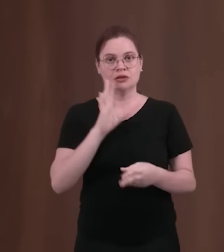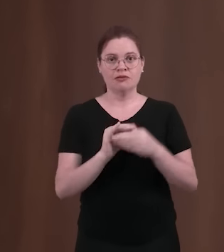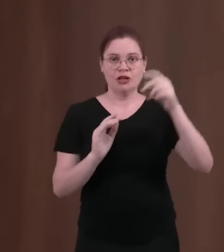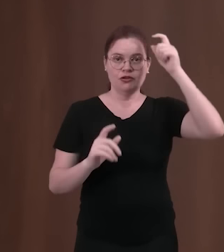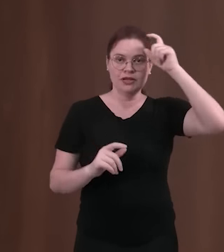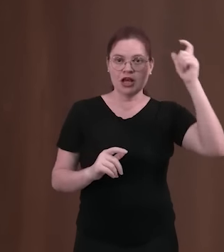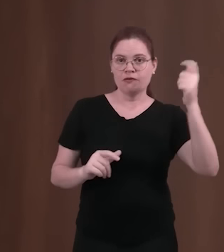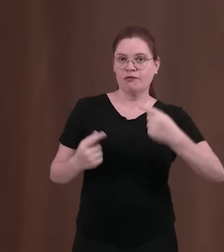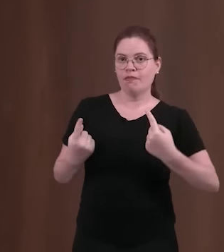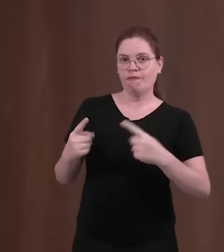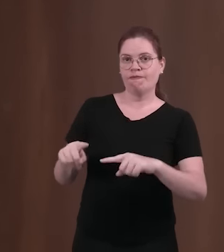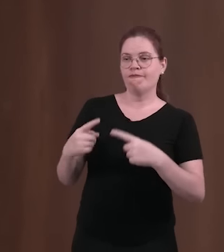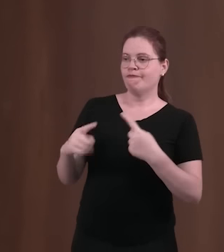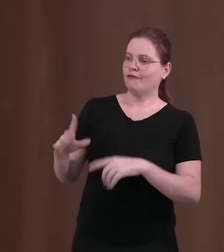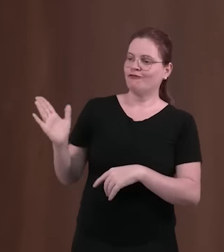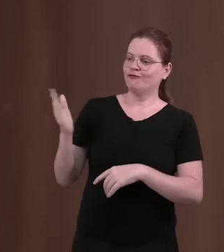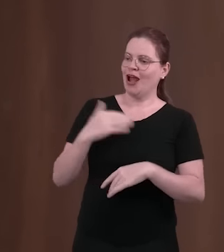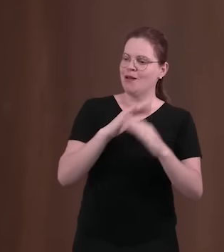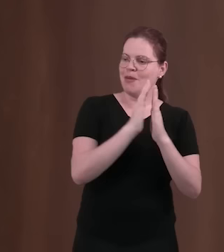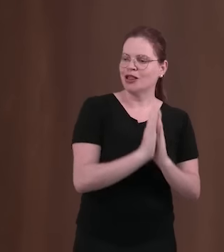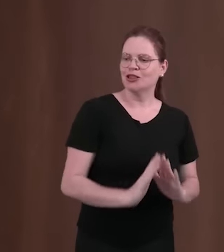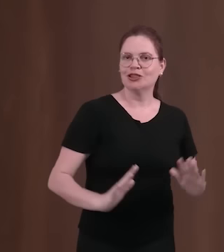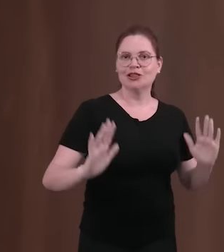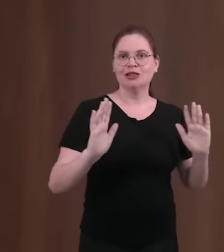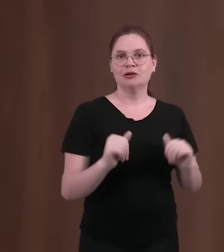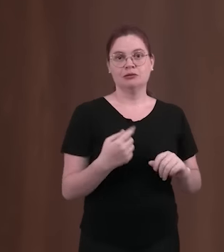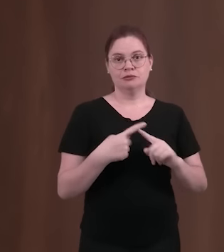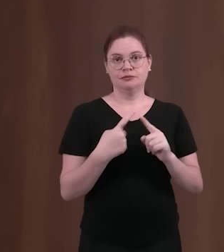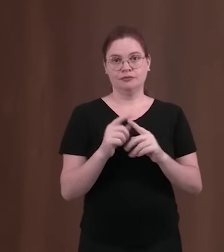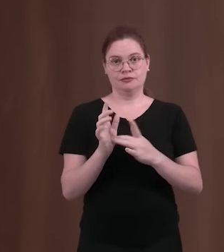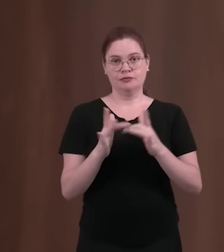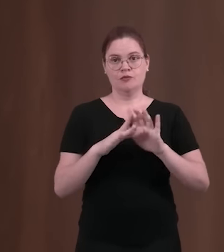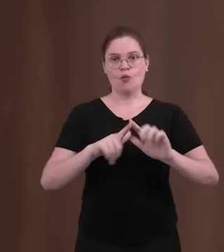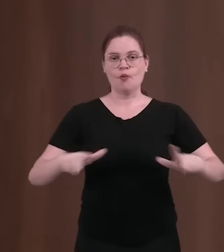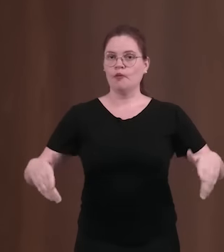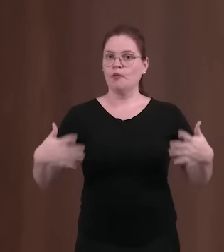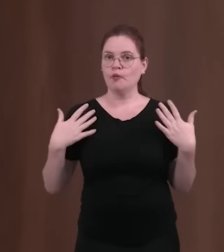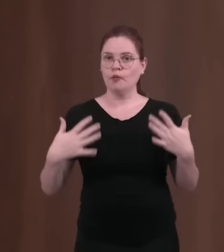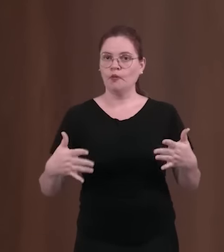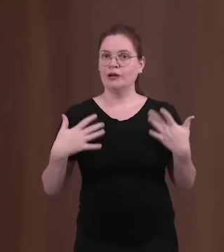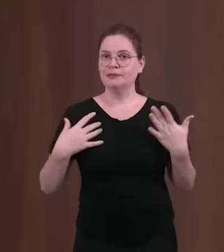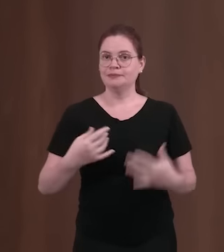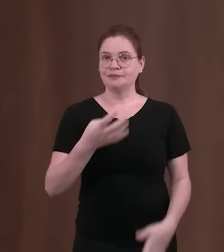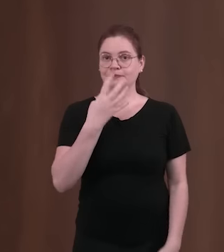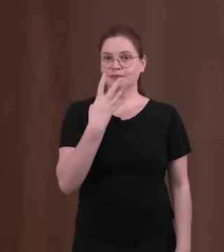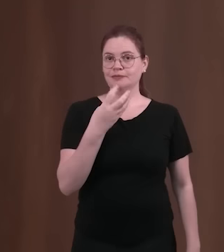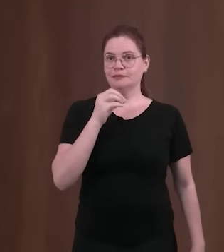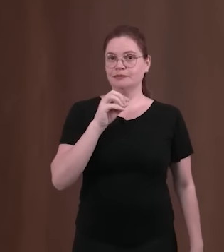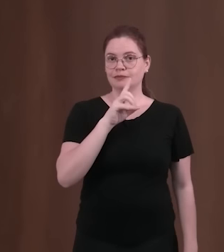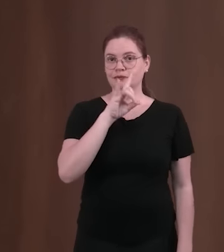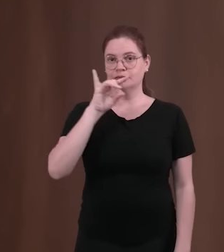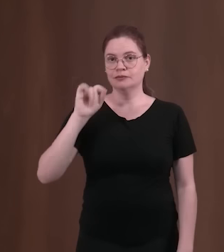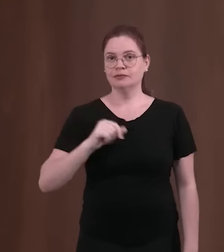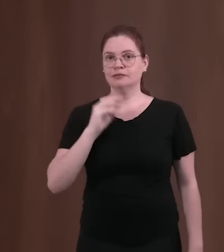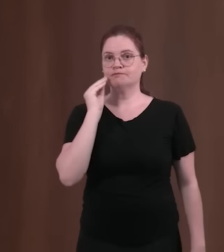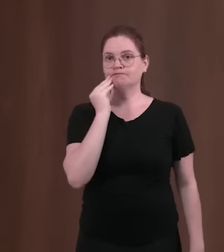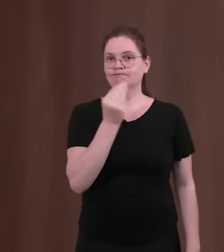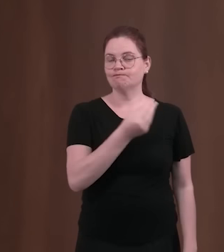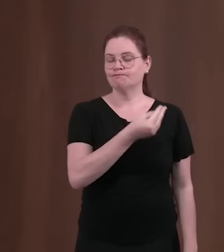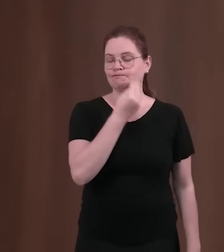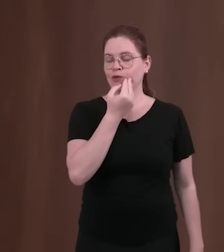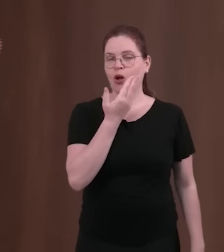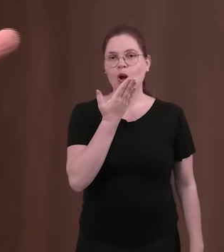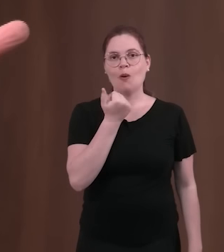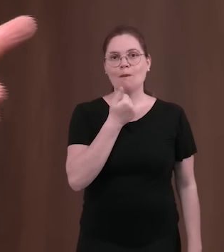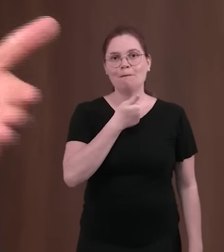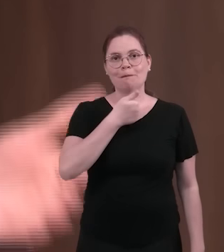do adversário com respeito a isso. Quando Jesus estava no deserto, depois de 40 dias que ele não comia, não